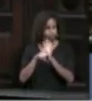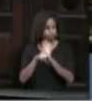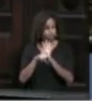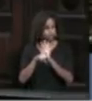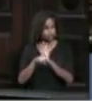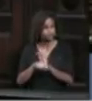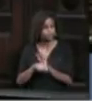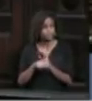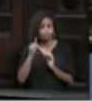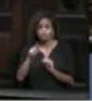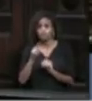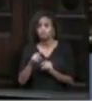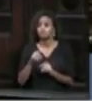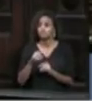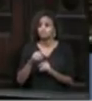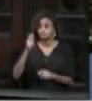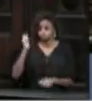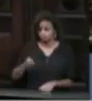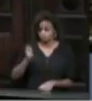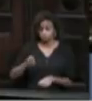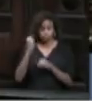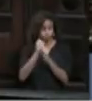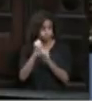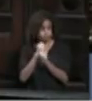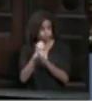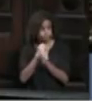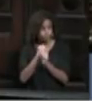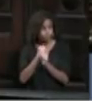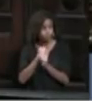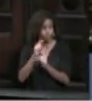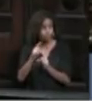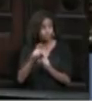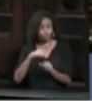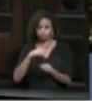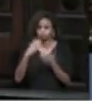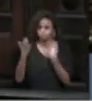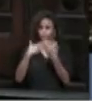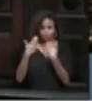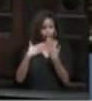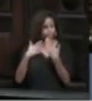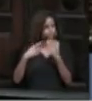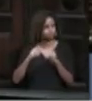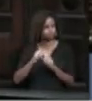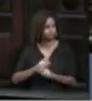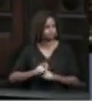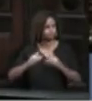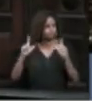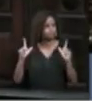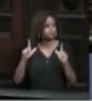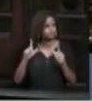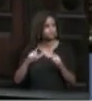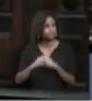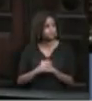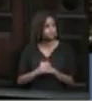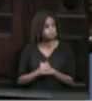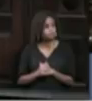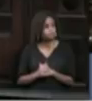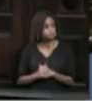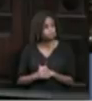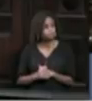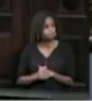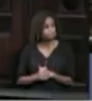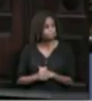de Contas, diga-se passagem, Tribunal de Contas que é margem para um debate gigantesco. Quem é que forma o Tribunal de Contas? Quem é que